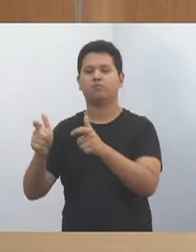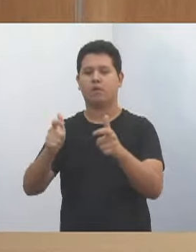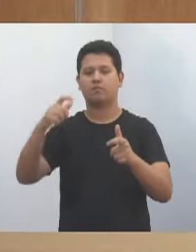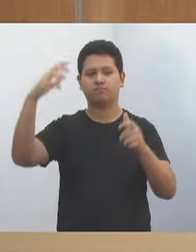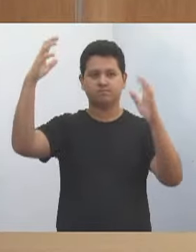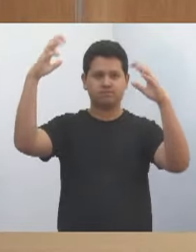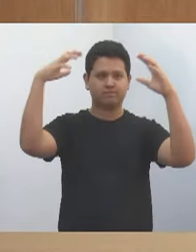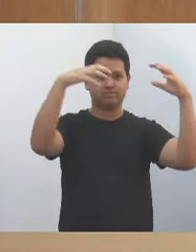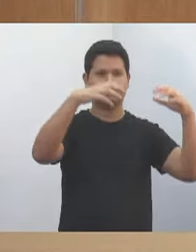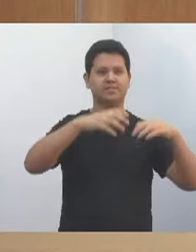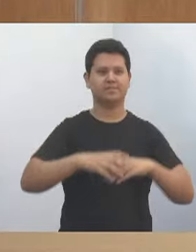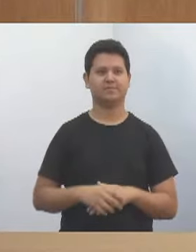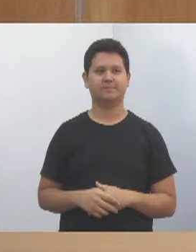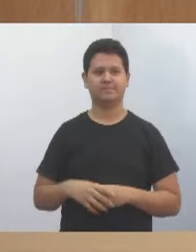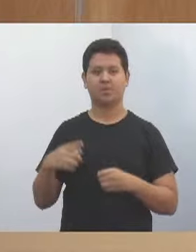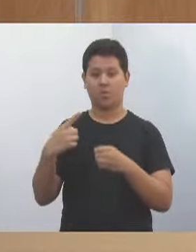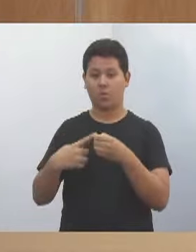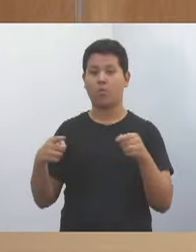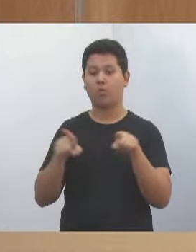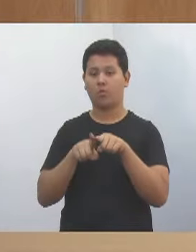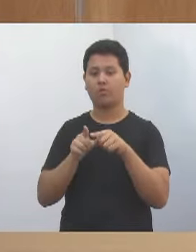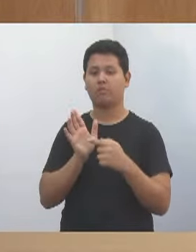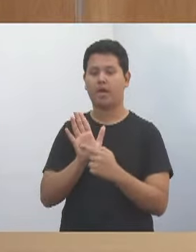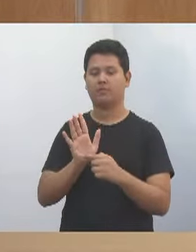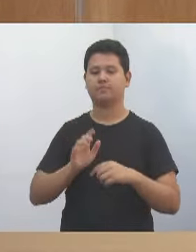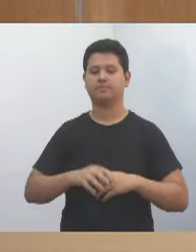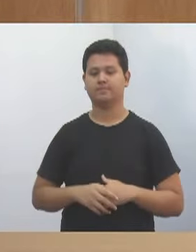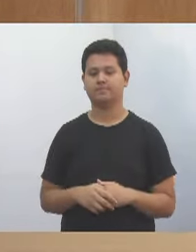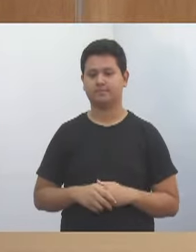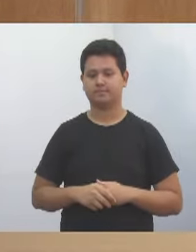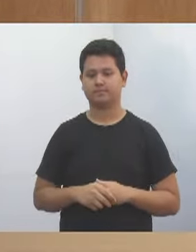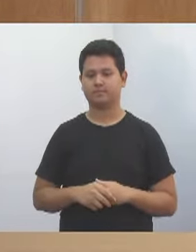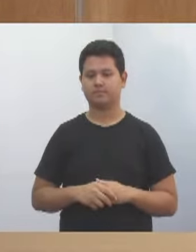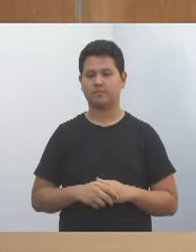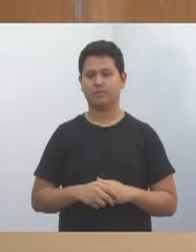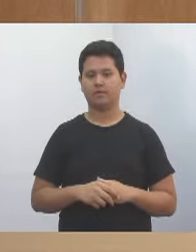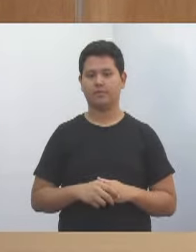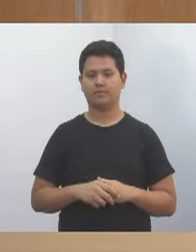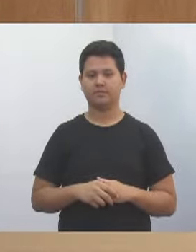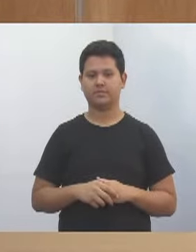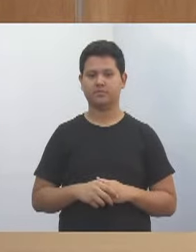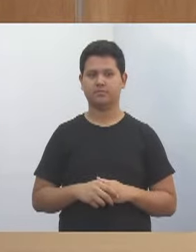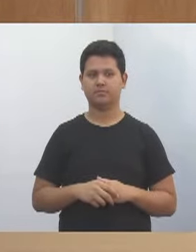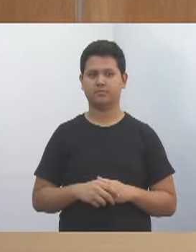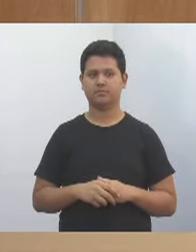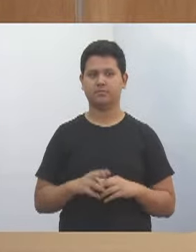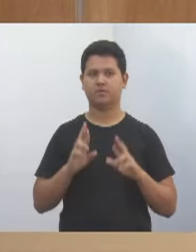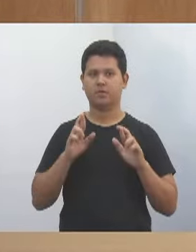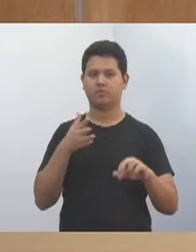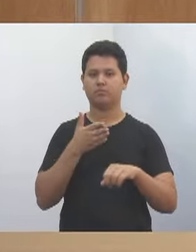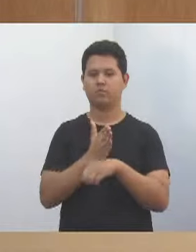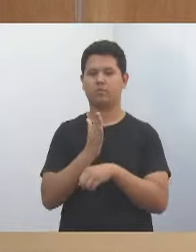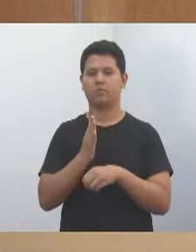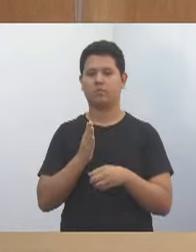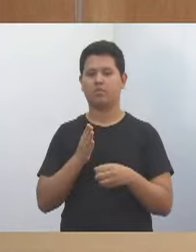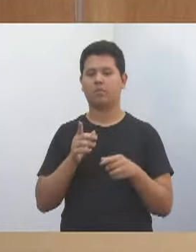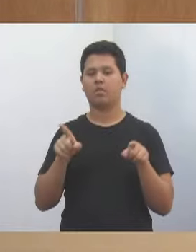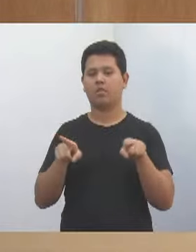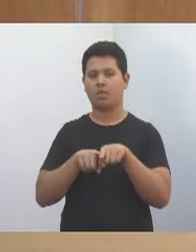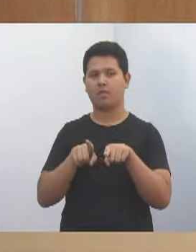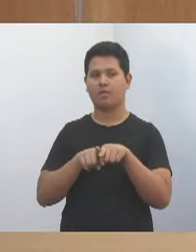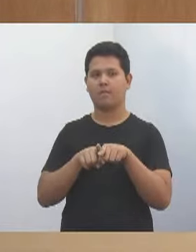município. Assim exposto, esperamos contar com a aprovação dos novos pares, aos quais antecipamos os